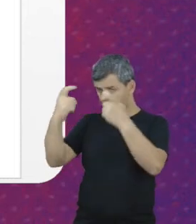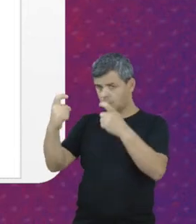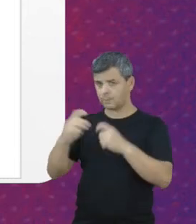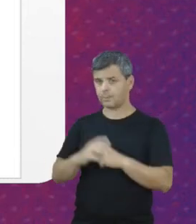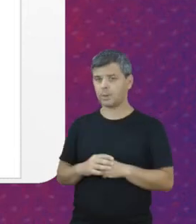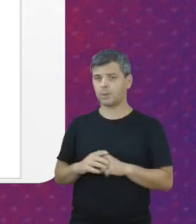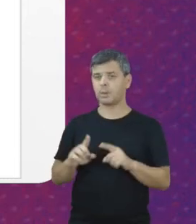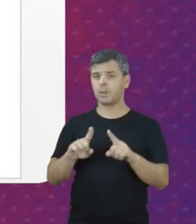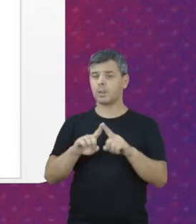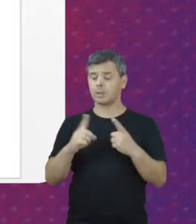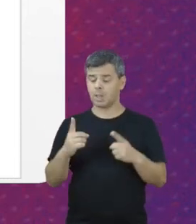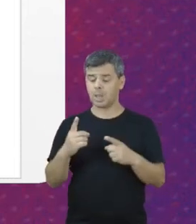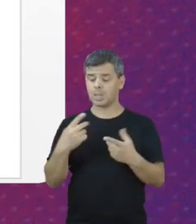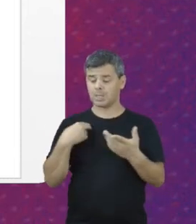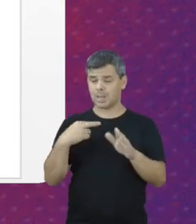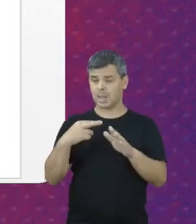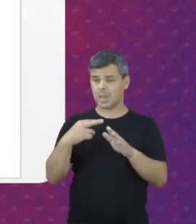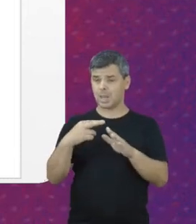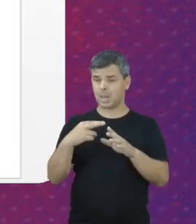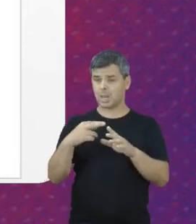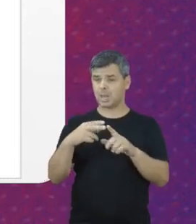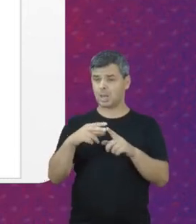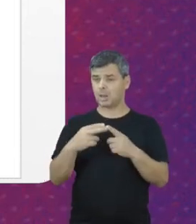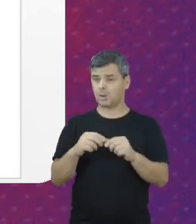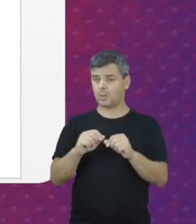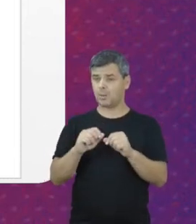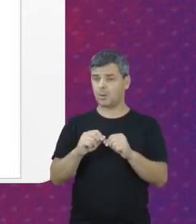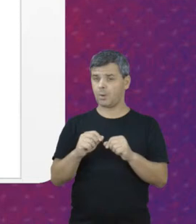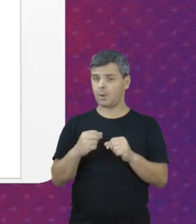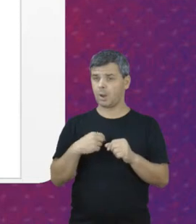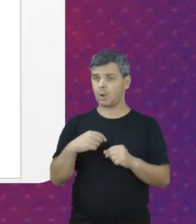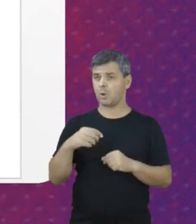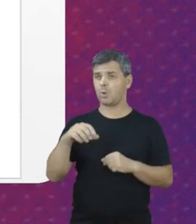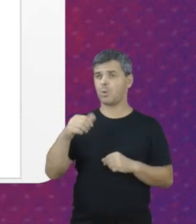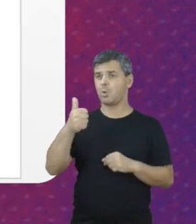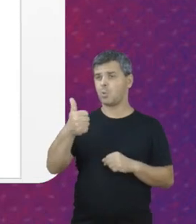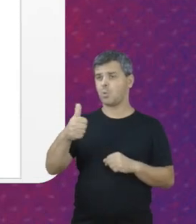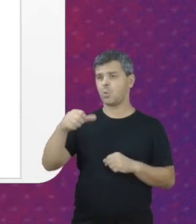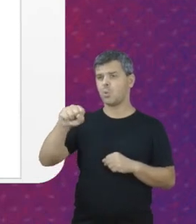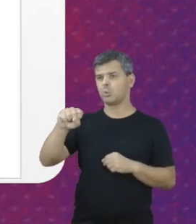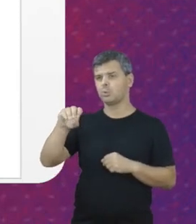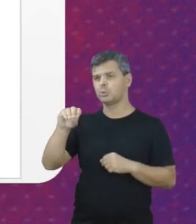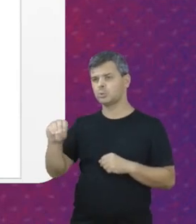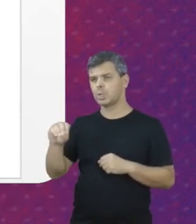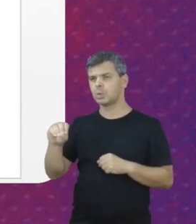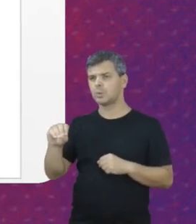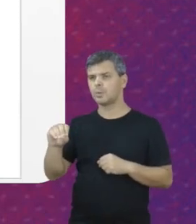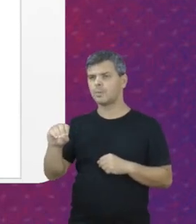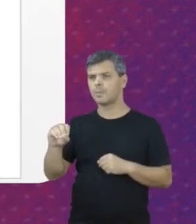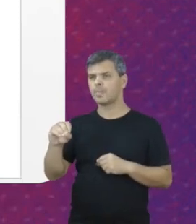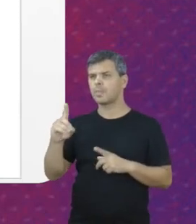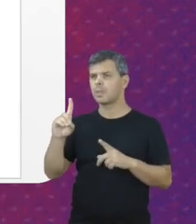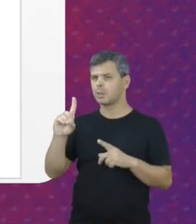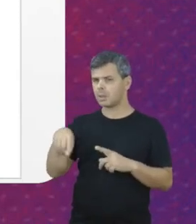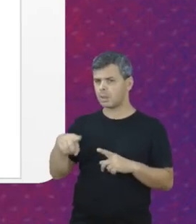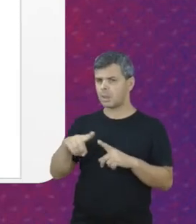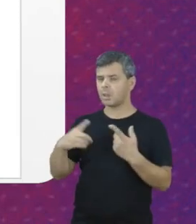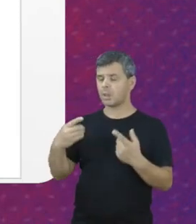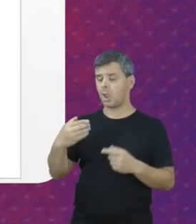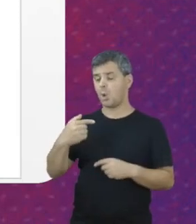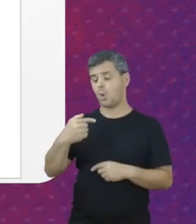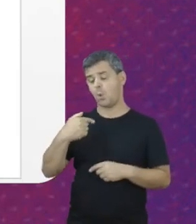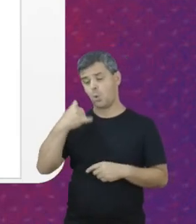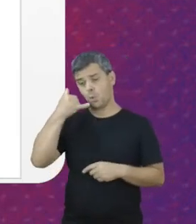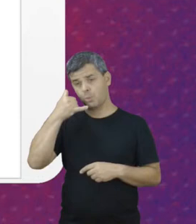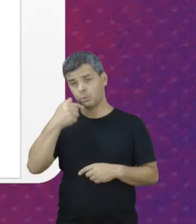tem instrumentos importantíssimos para a gente se utilizar, como o 80, que é um serviço de utilidade